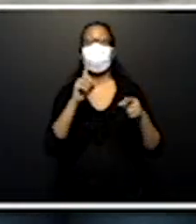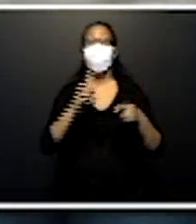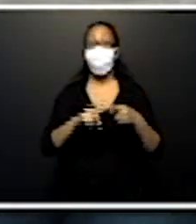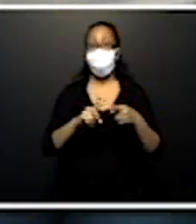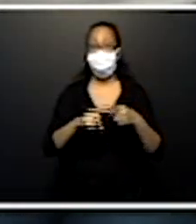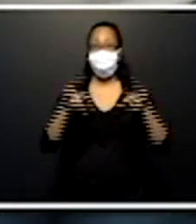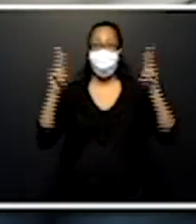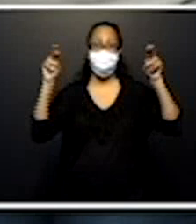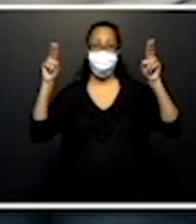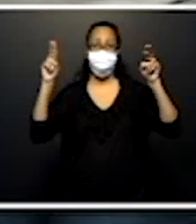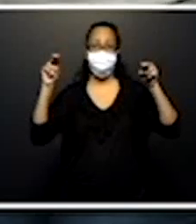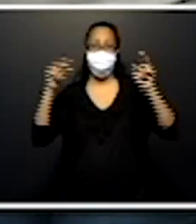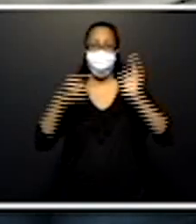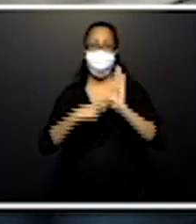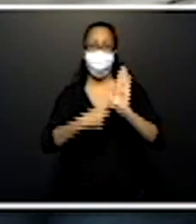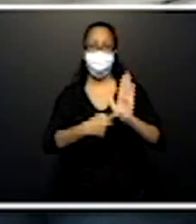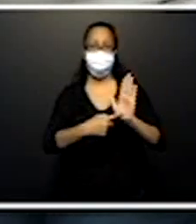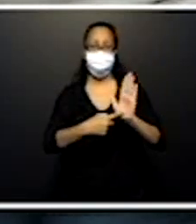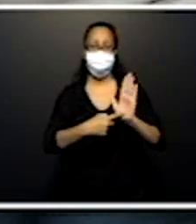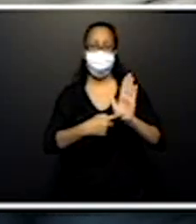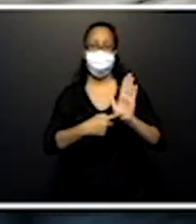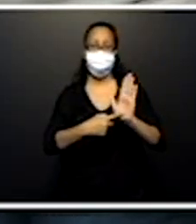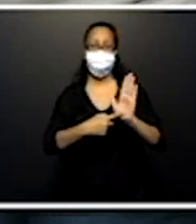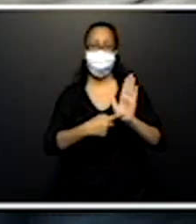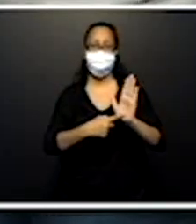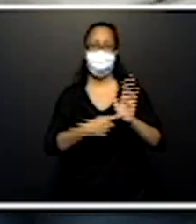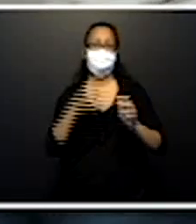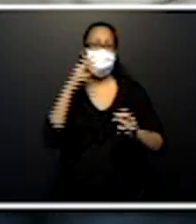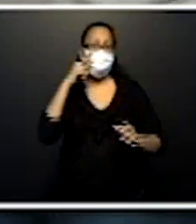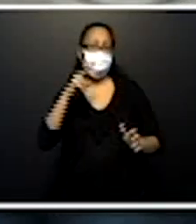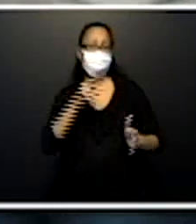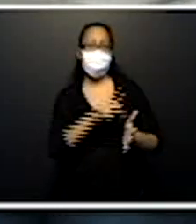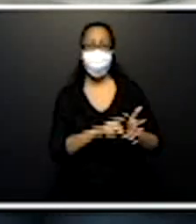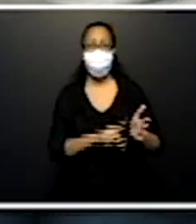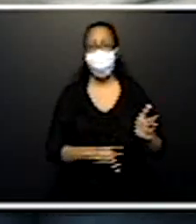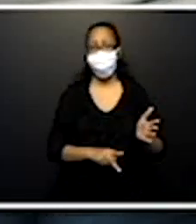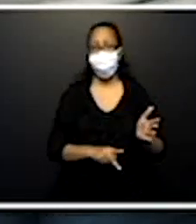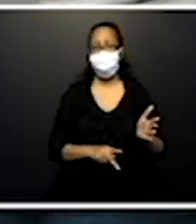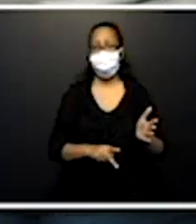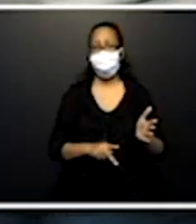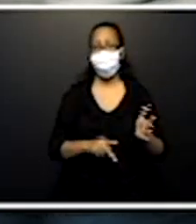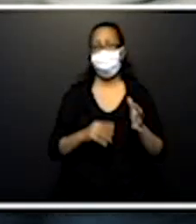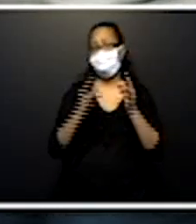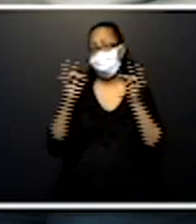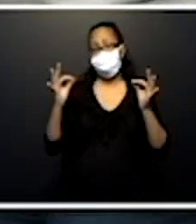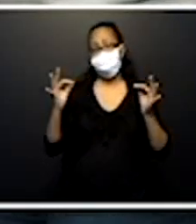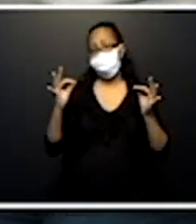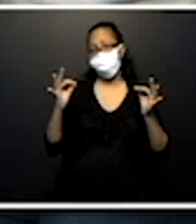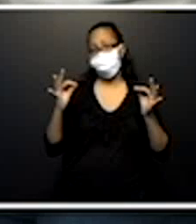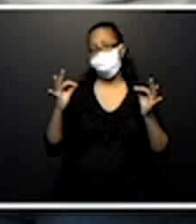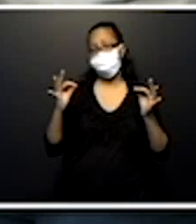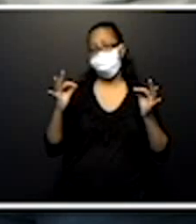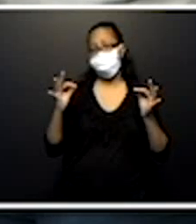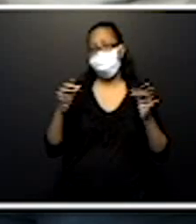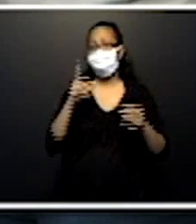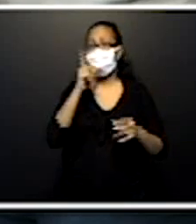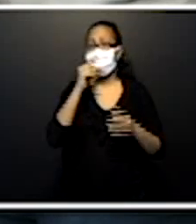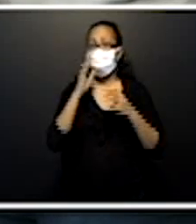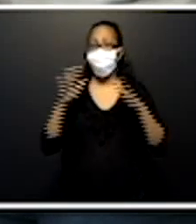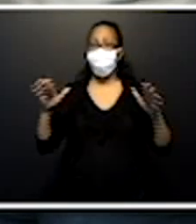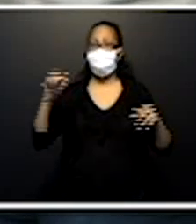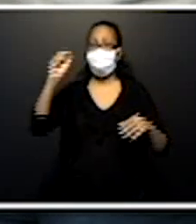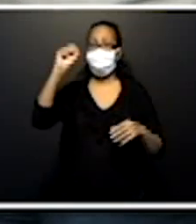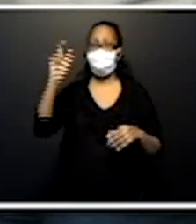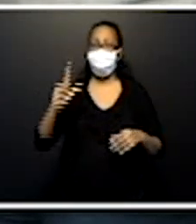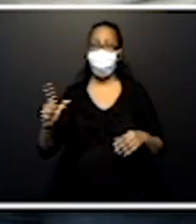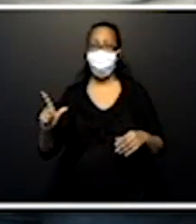traz essa ideia inicial. E aí, quando nós olhamos o poema, ele parece ser bem simples, né? Mar azul, sol, a